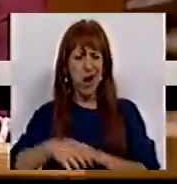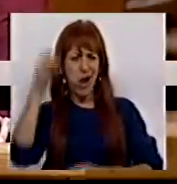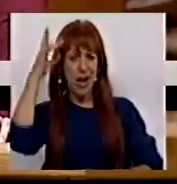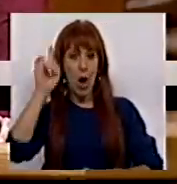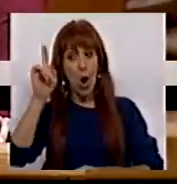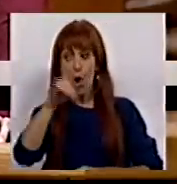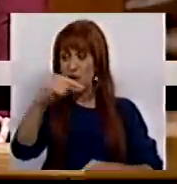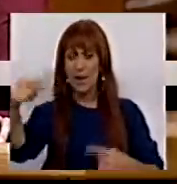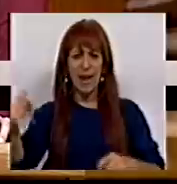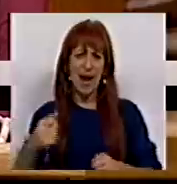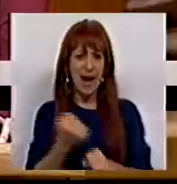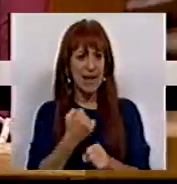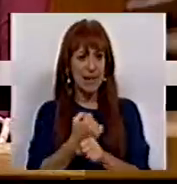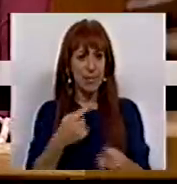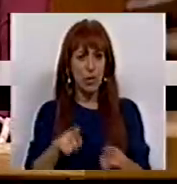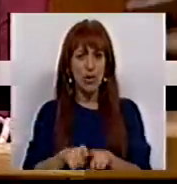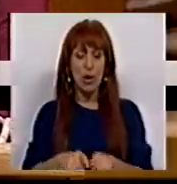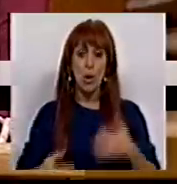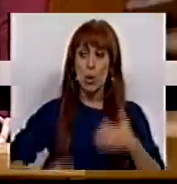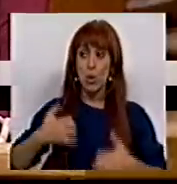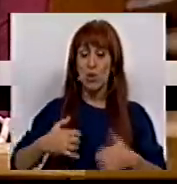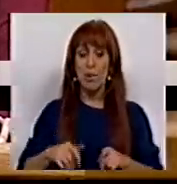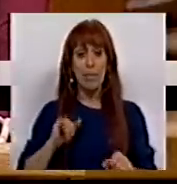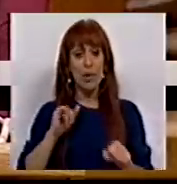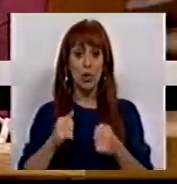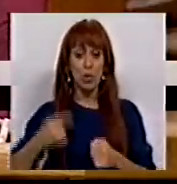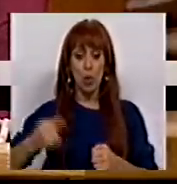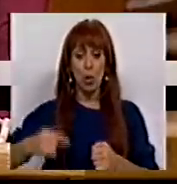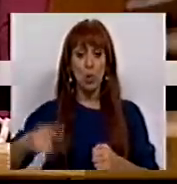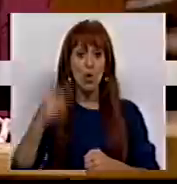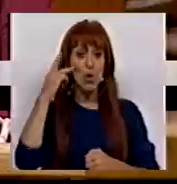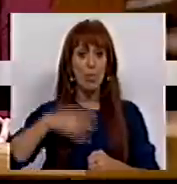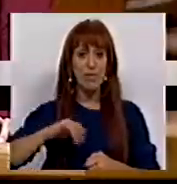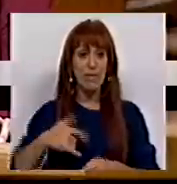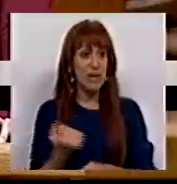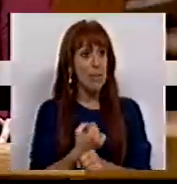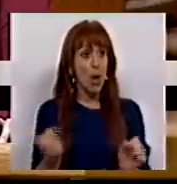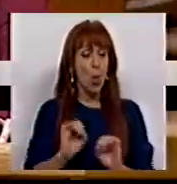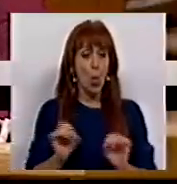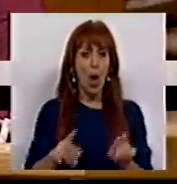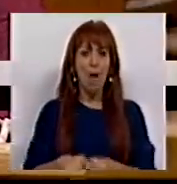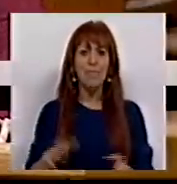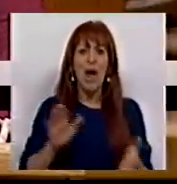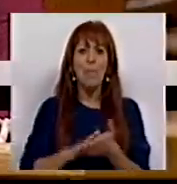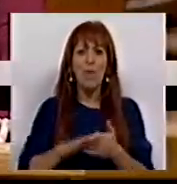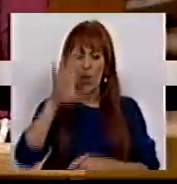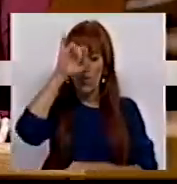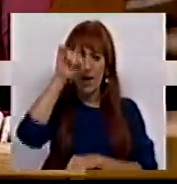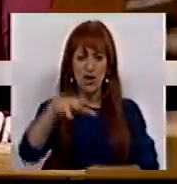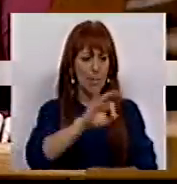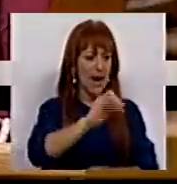para aqueles que ainda têm emprego e um desespero para aqueles que todos os dias sobrevivem sem emprego. A prova de que este